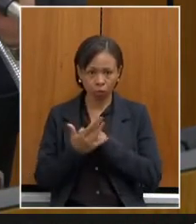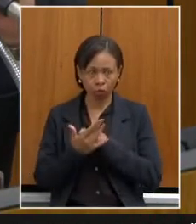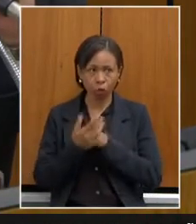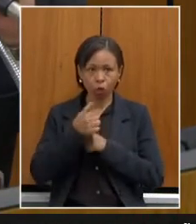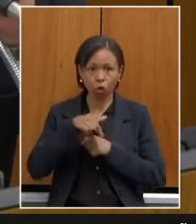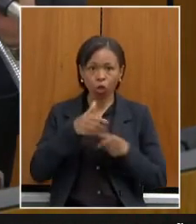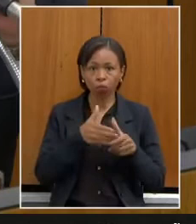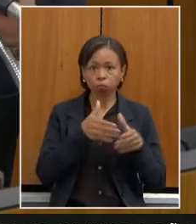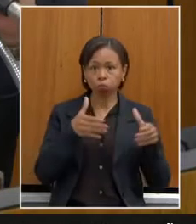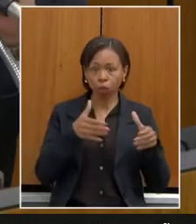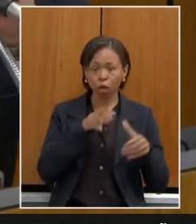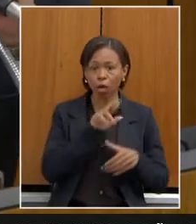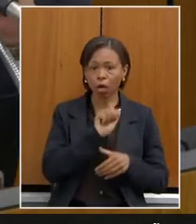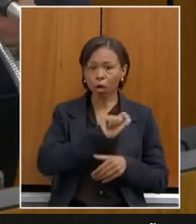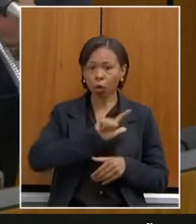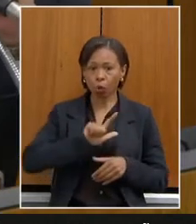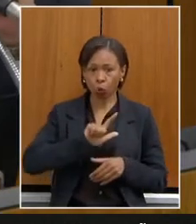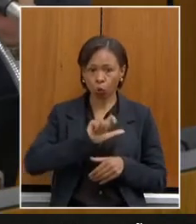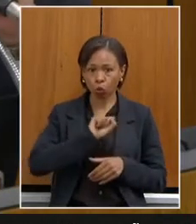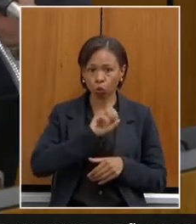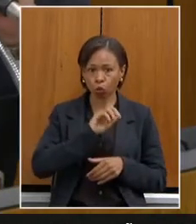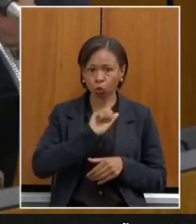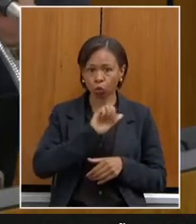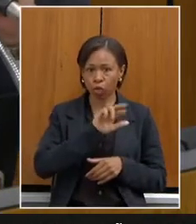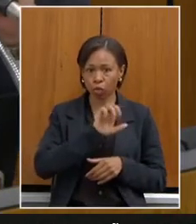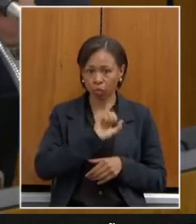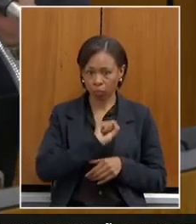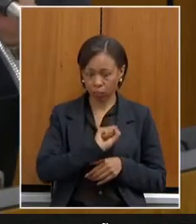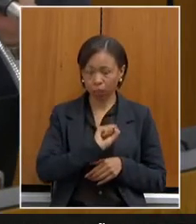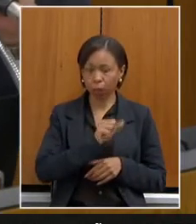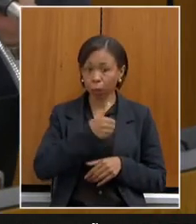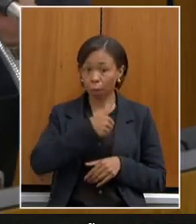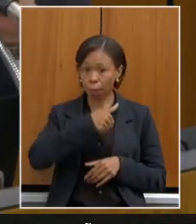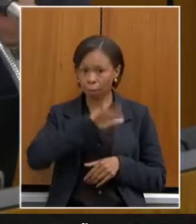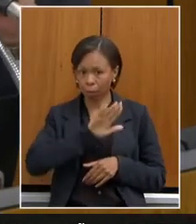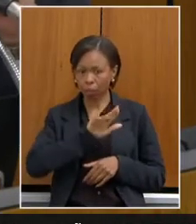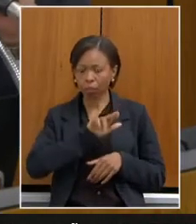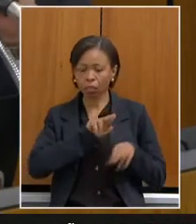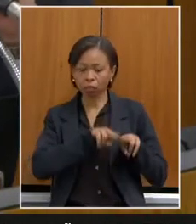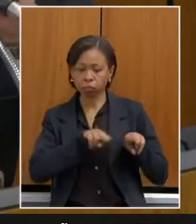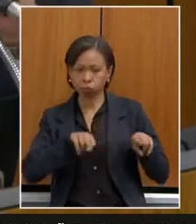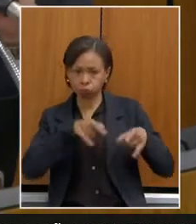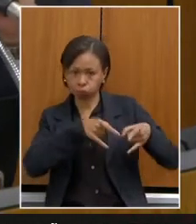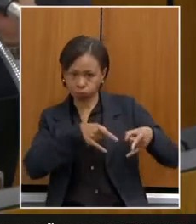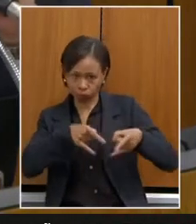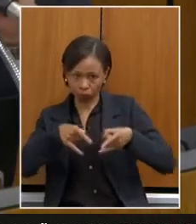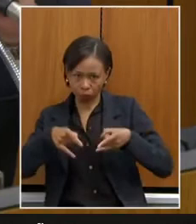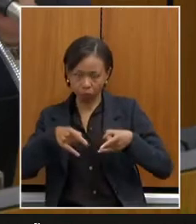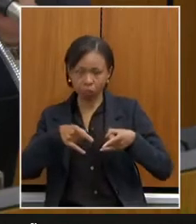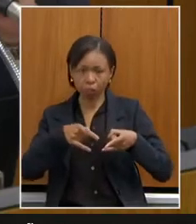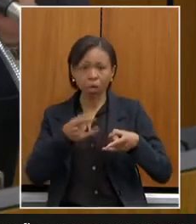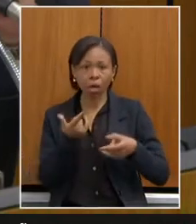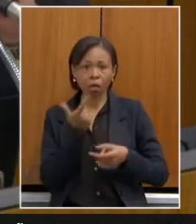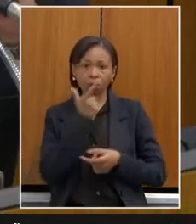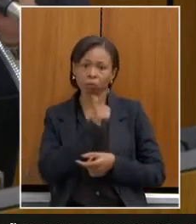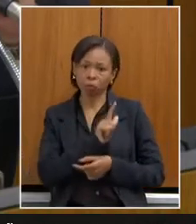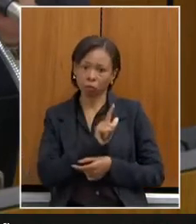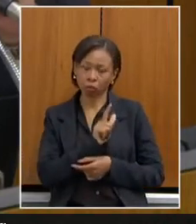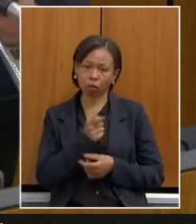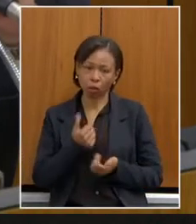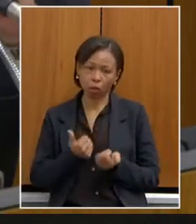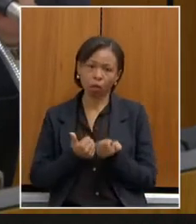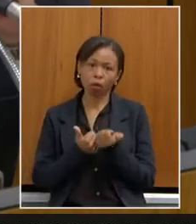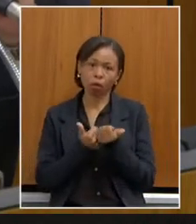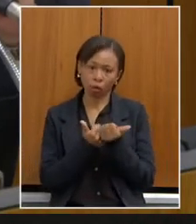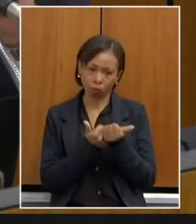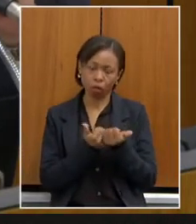Soares de 76 para 116 leitos e conseguimos então suprir essa demanda porque no meio da